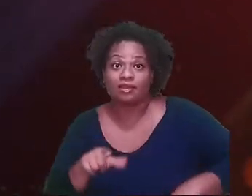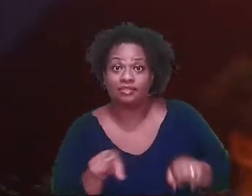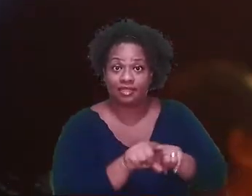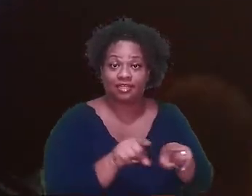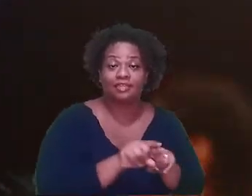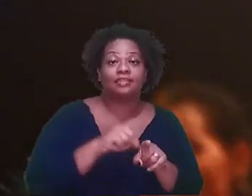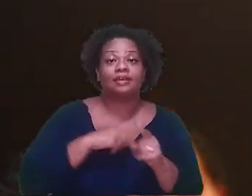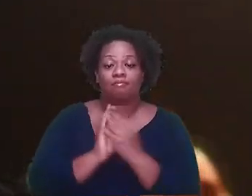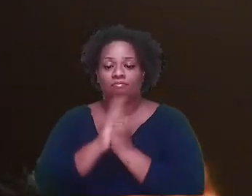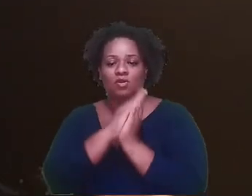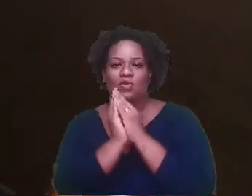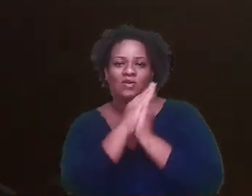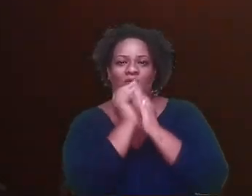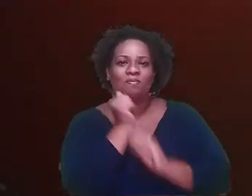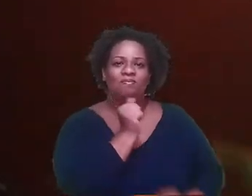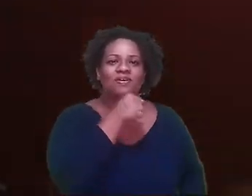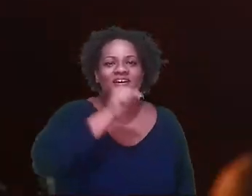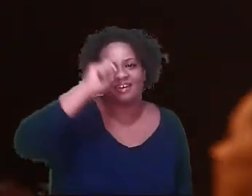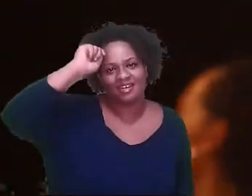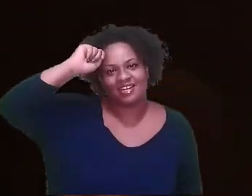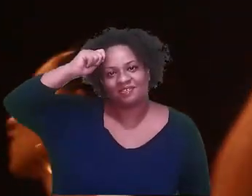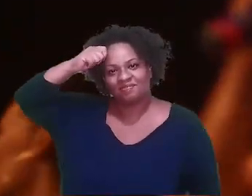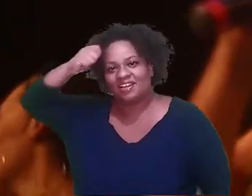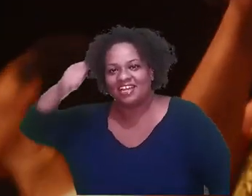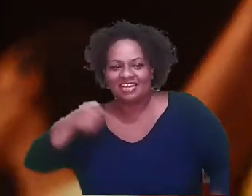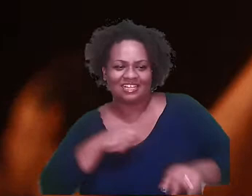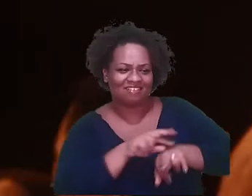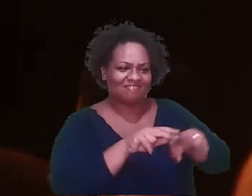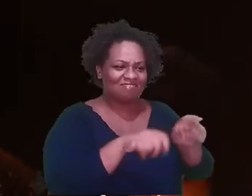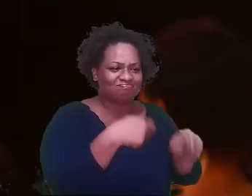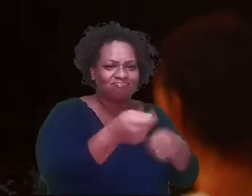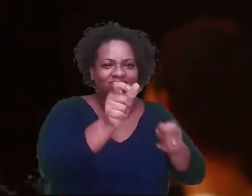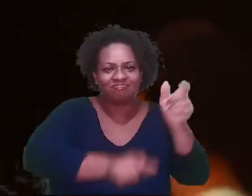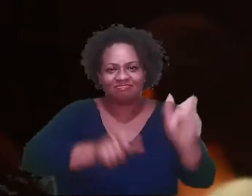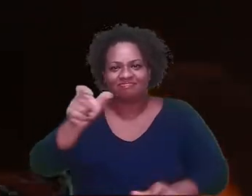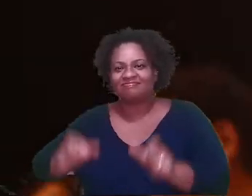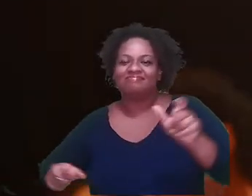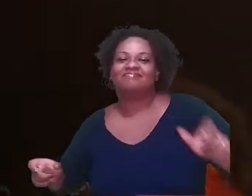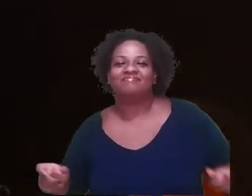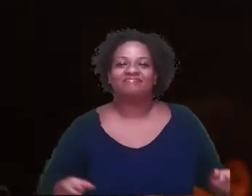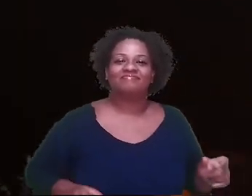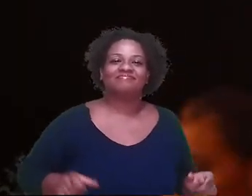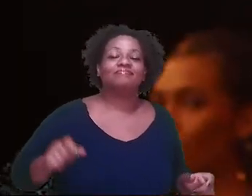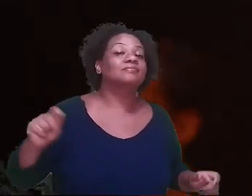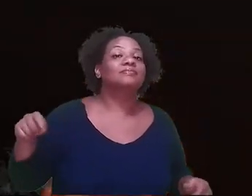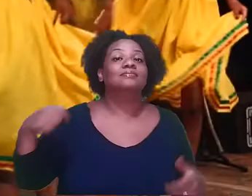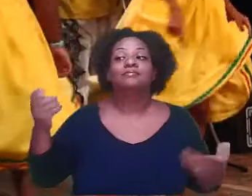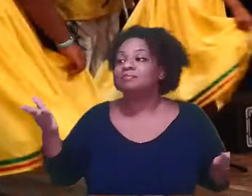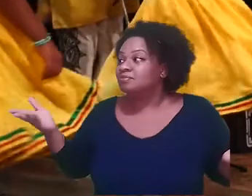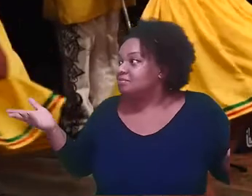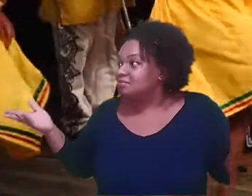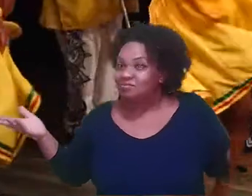a boneca de mãe preta, o cariri e o chorão, o pereirão e o barão. Diga lá que coco é